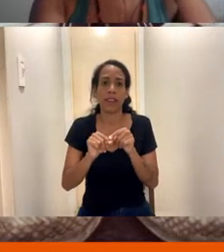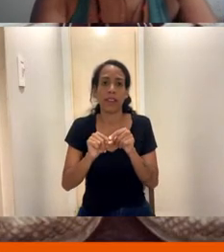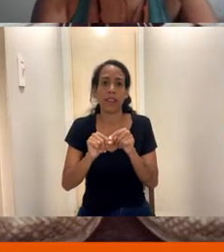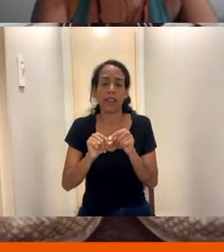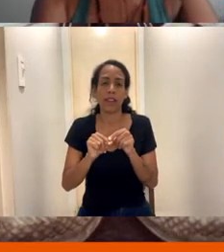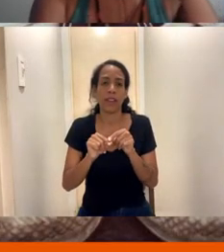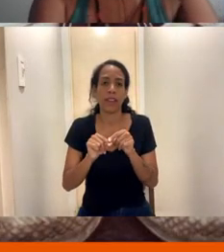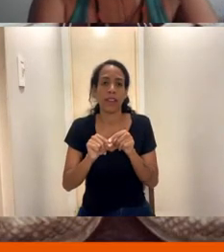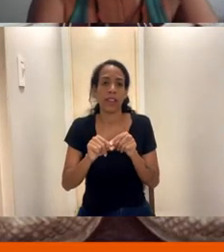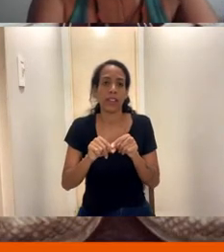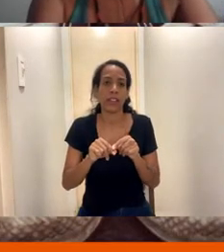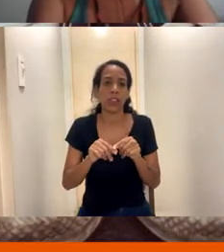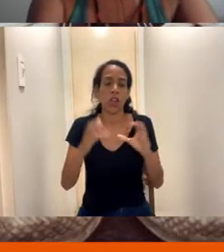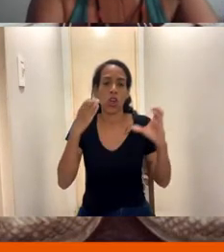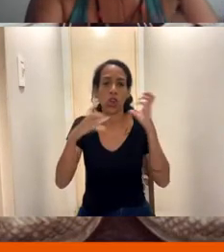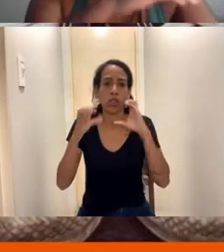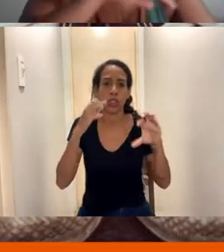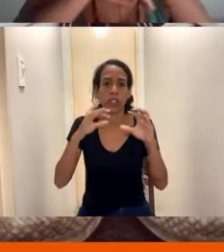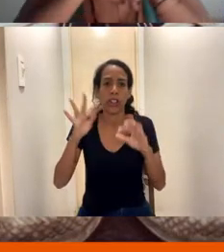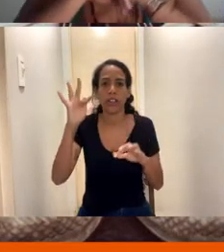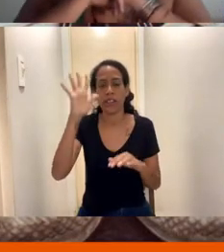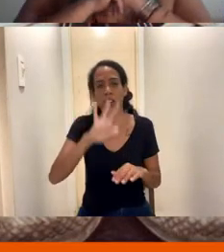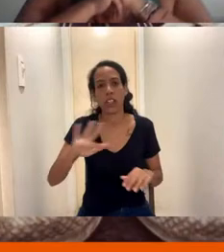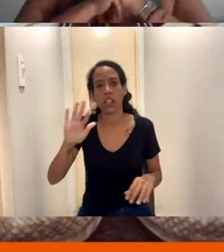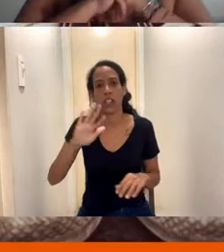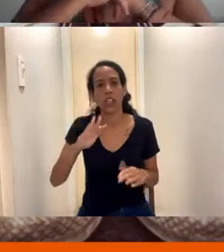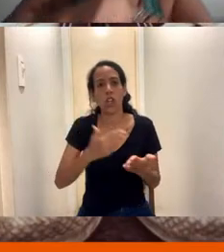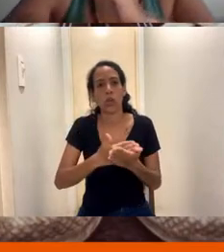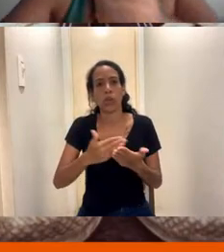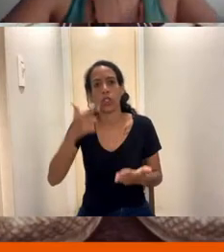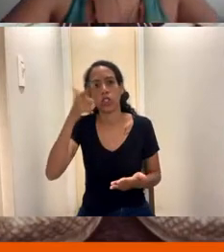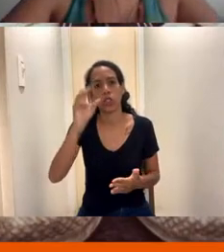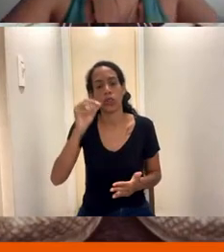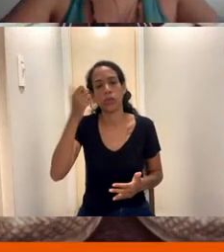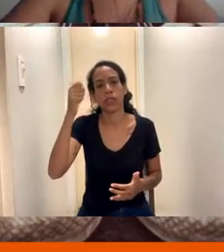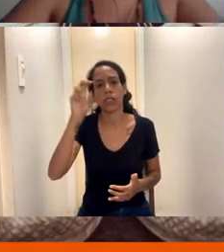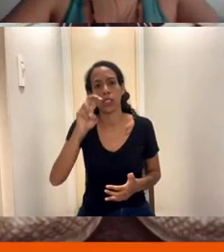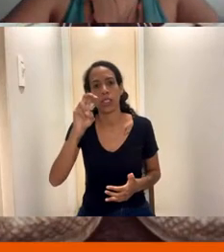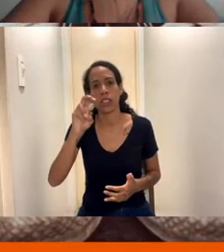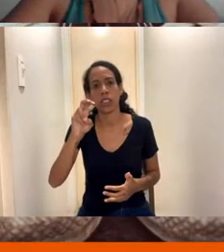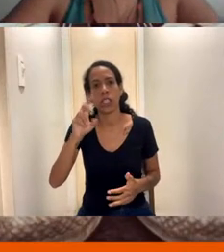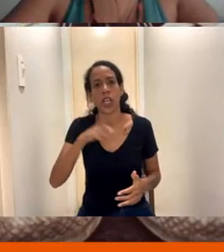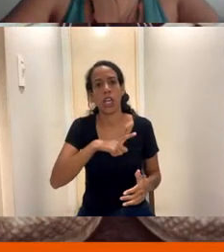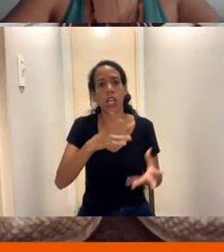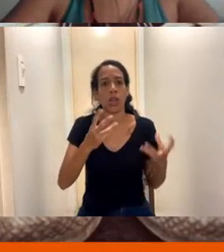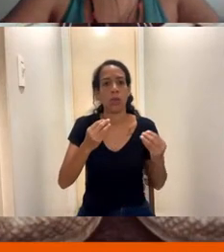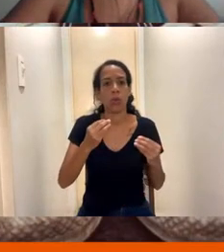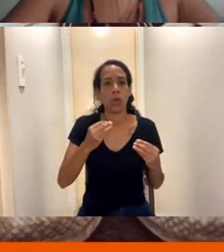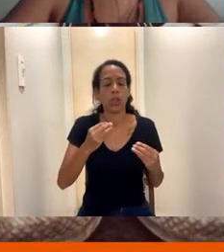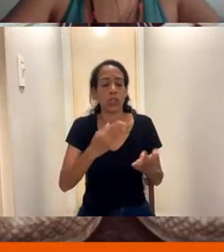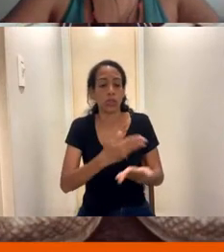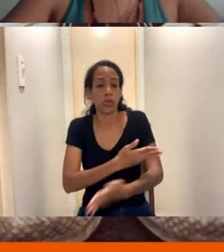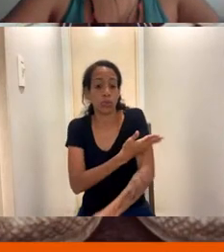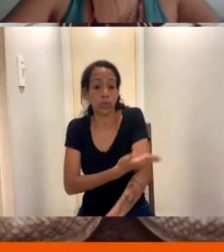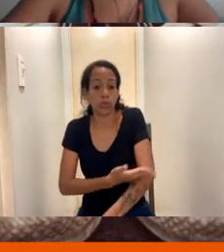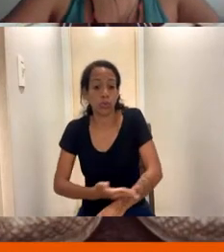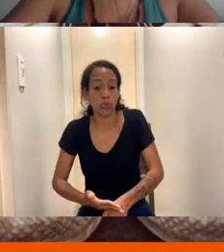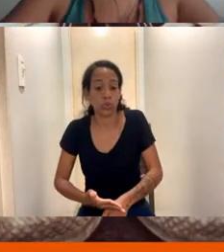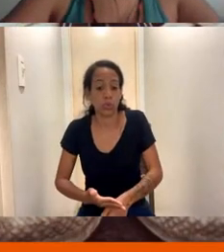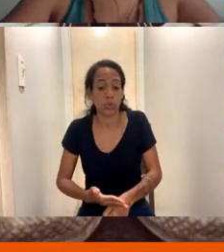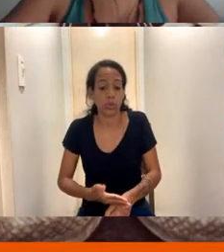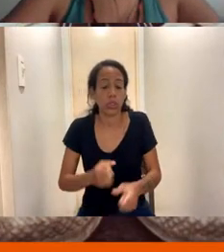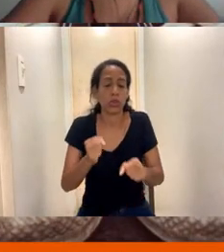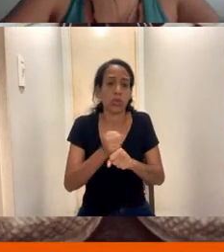no Sistema Conselho de Psicologia no ano de 2015, né, com um rol de tarefas a serem cumpridas, né, e no ano